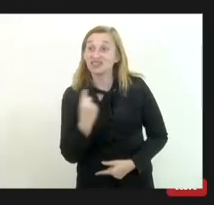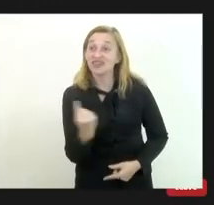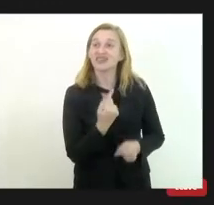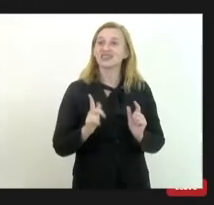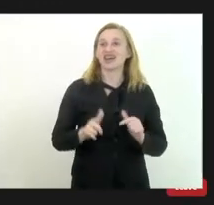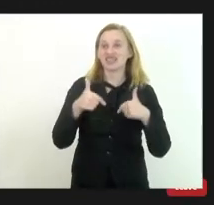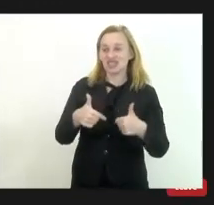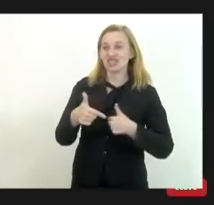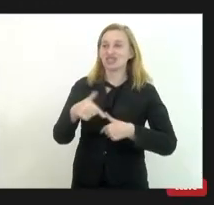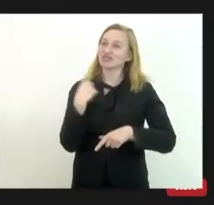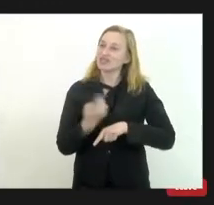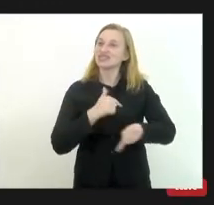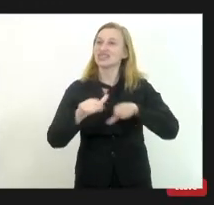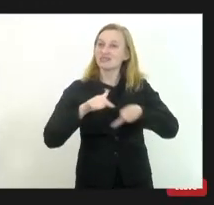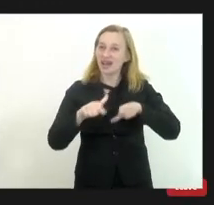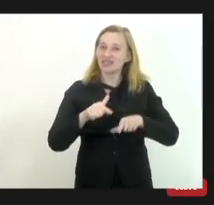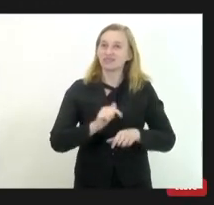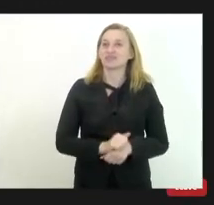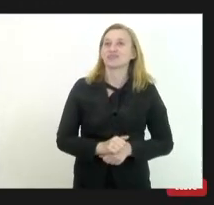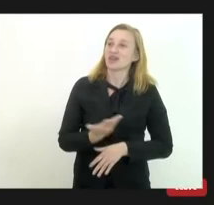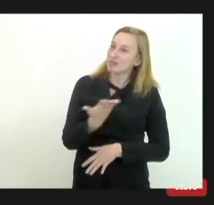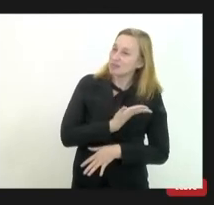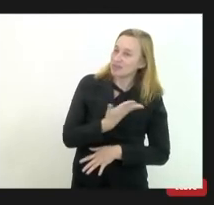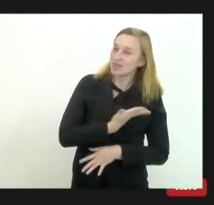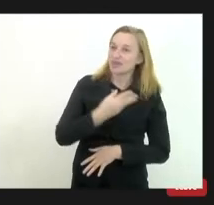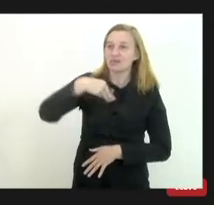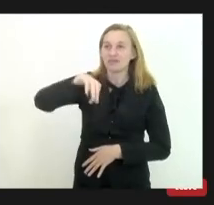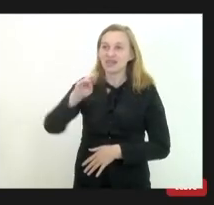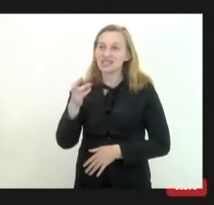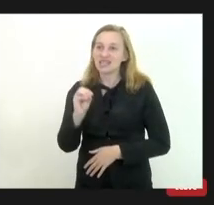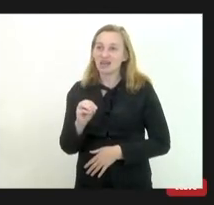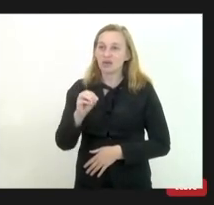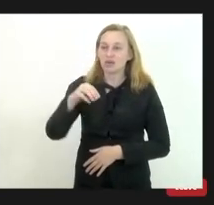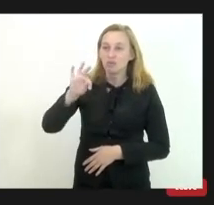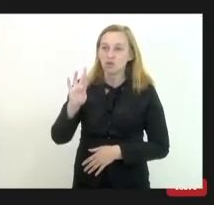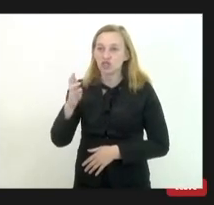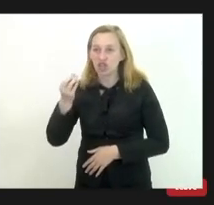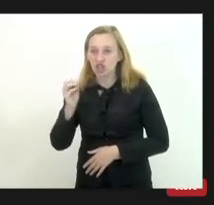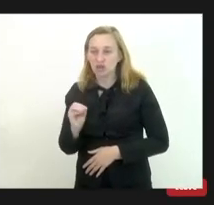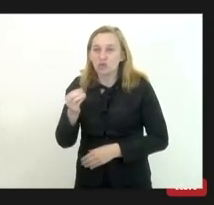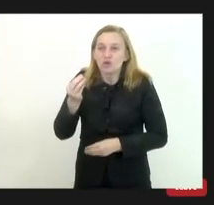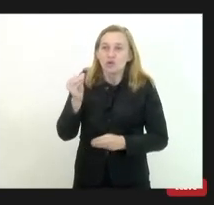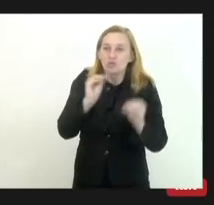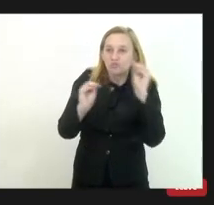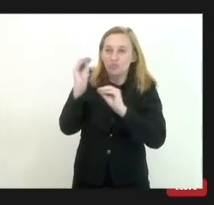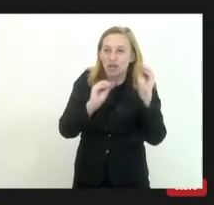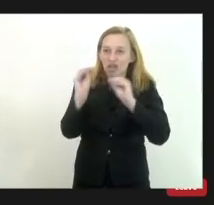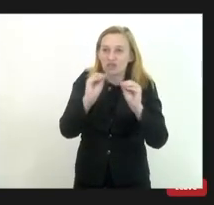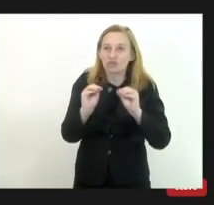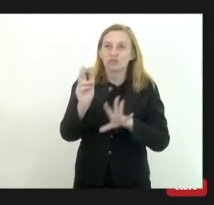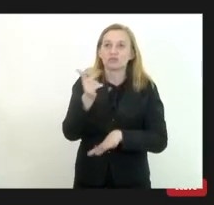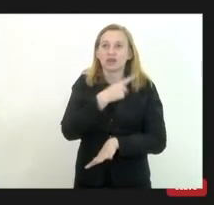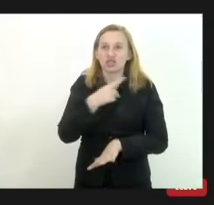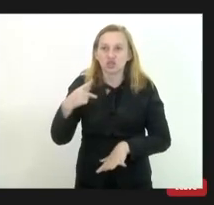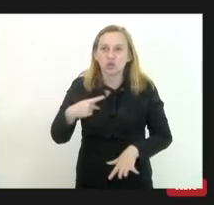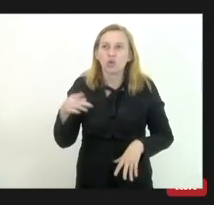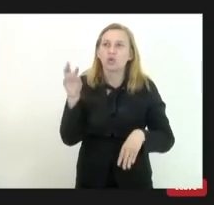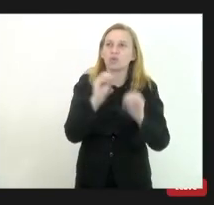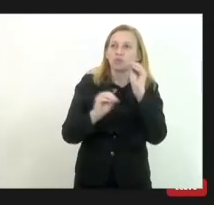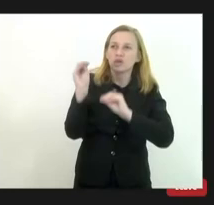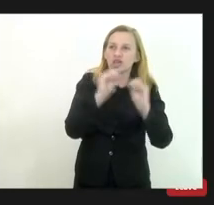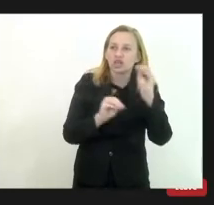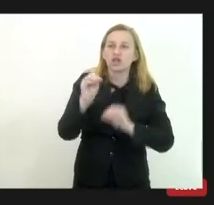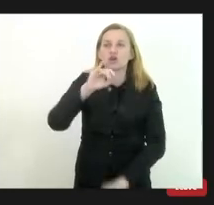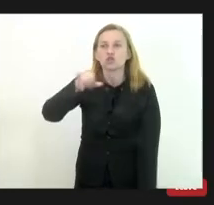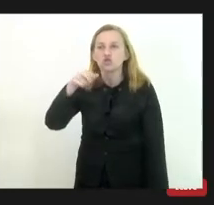ações, nossos trabalhos. O meu amigo Marcelo Monteiro, um beijo no coração, pastor, um beijo no coração do